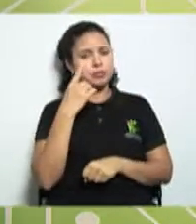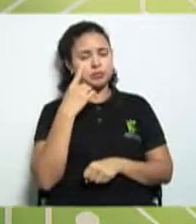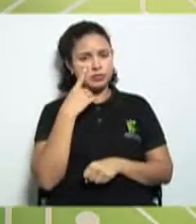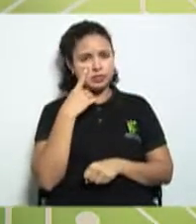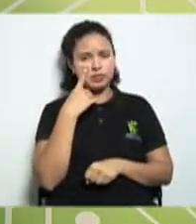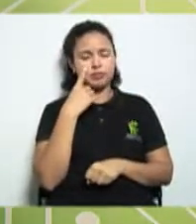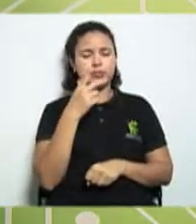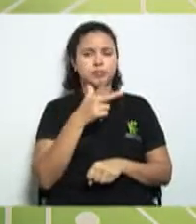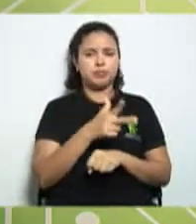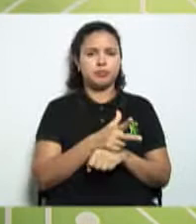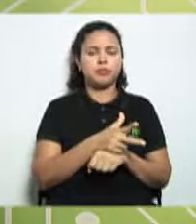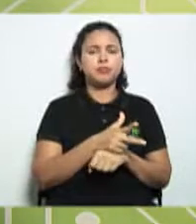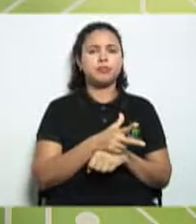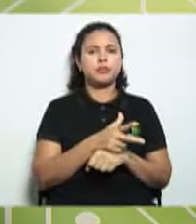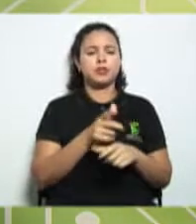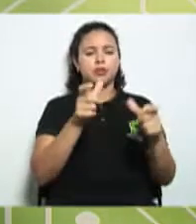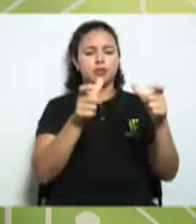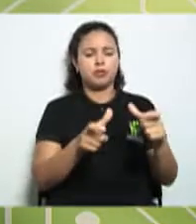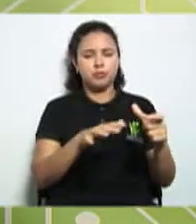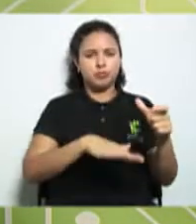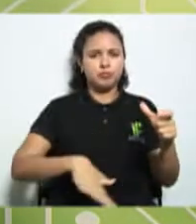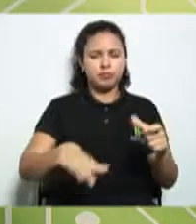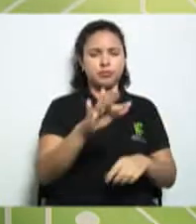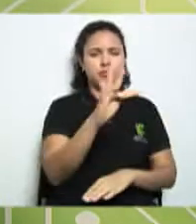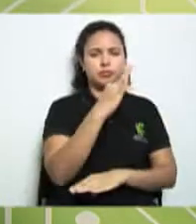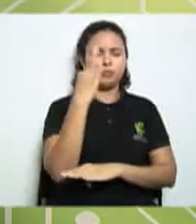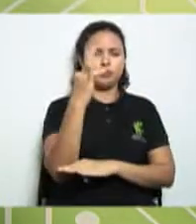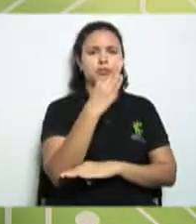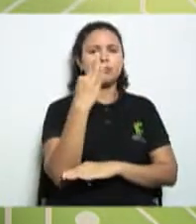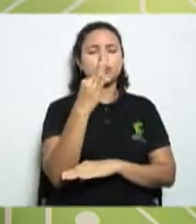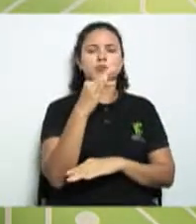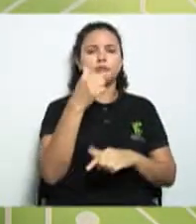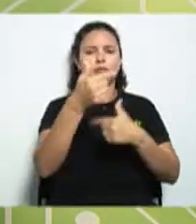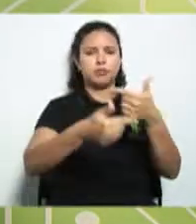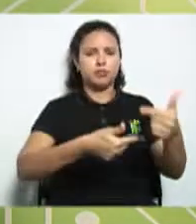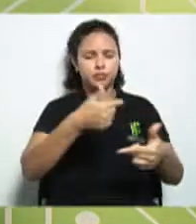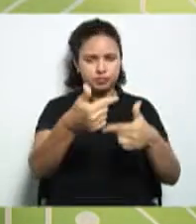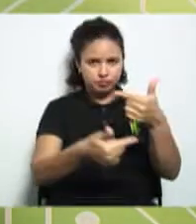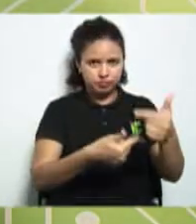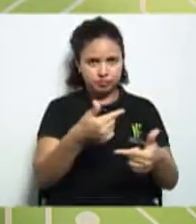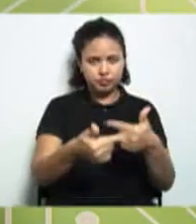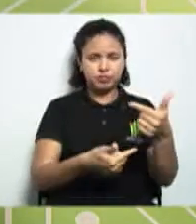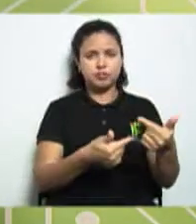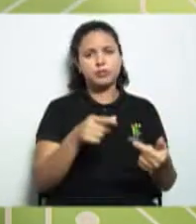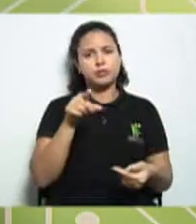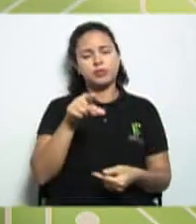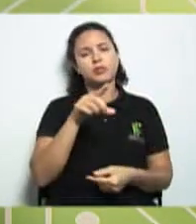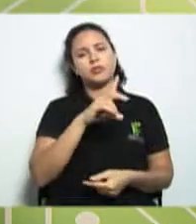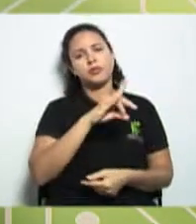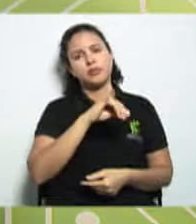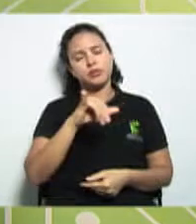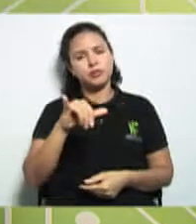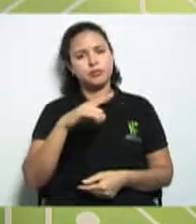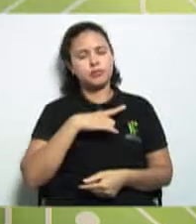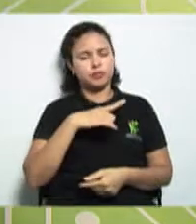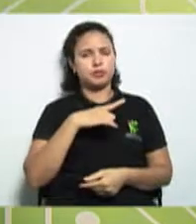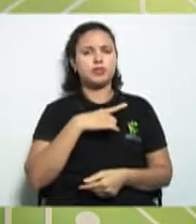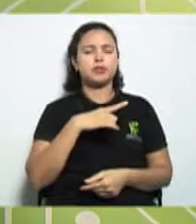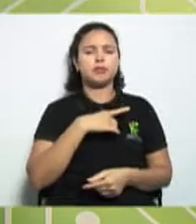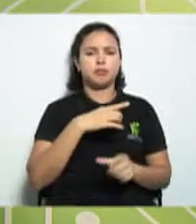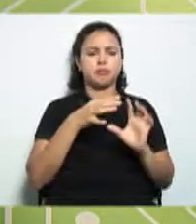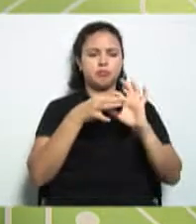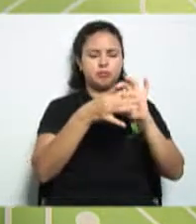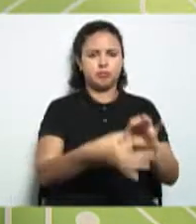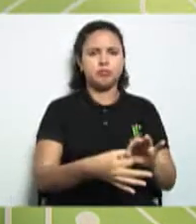No vídeo, em um ambiente formal de trabalho. Então, você vai ter essa relação